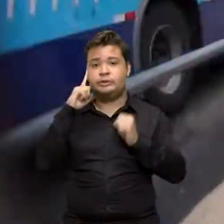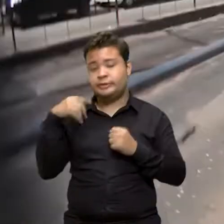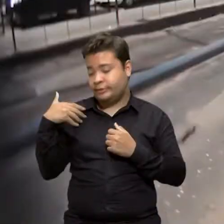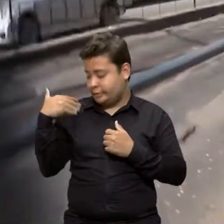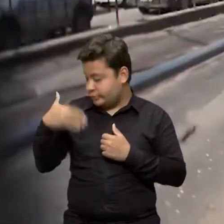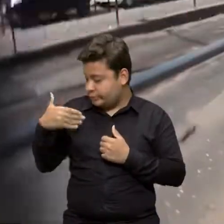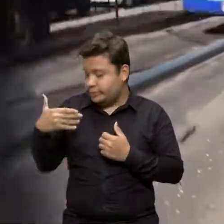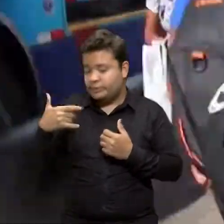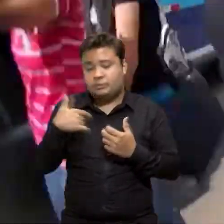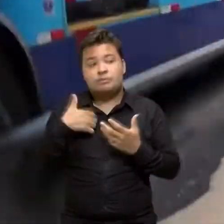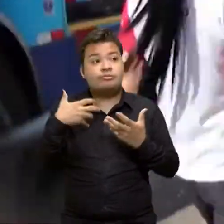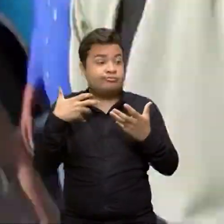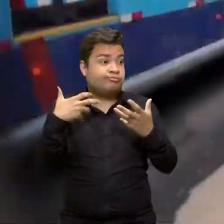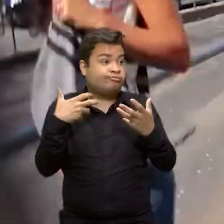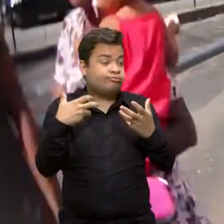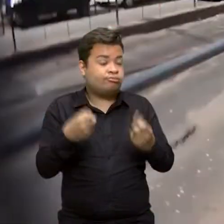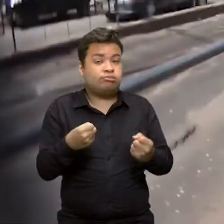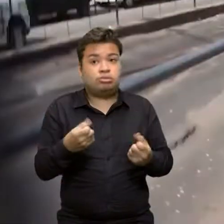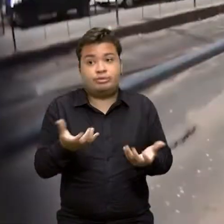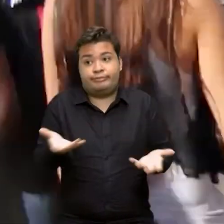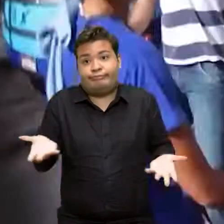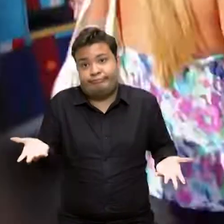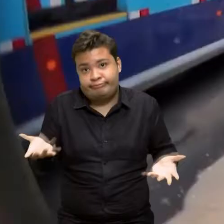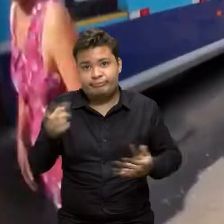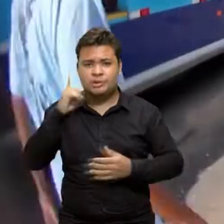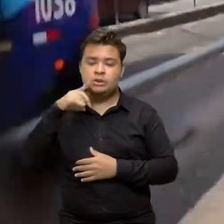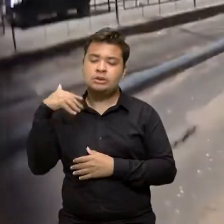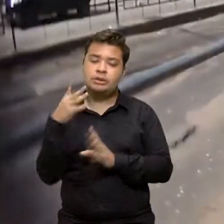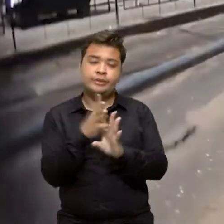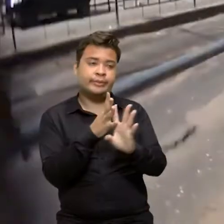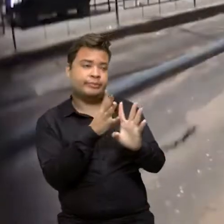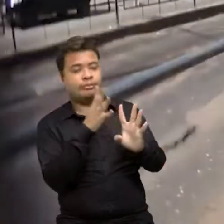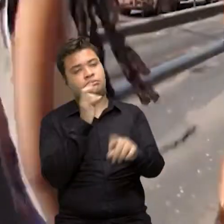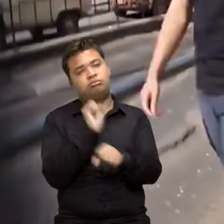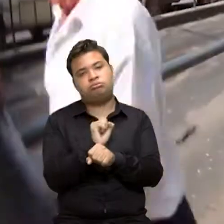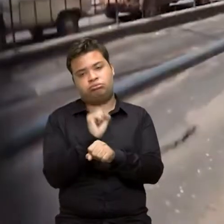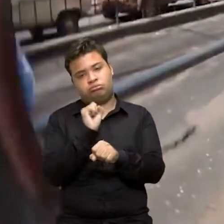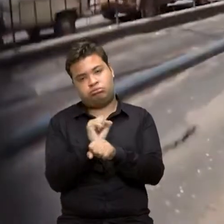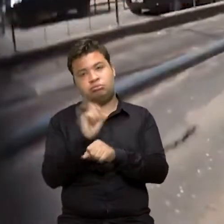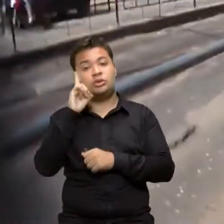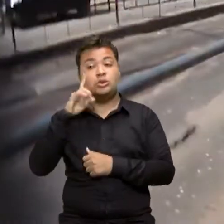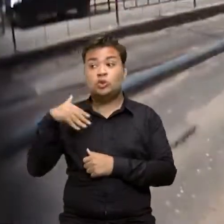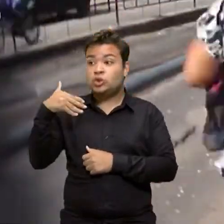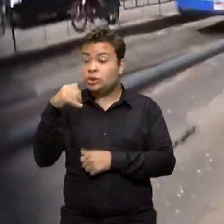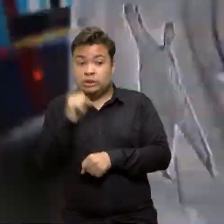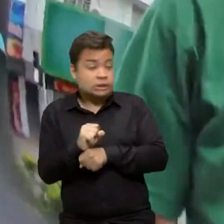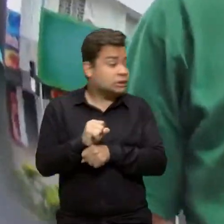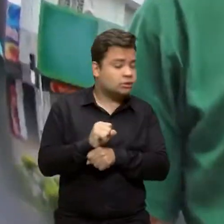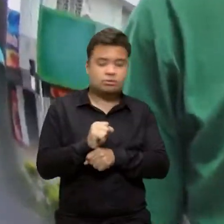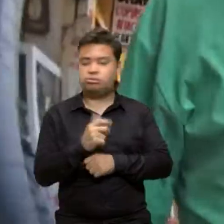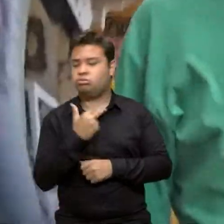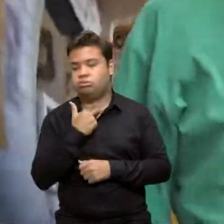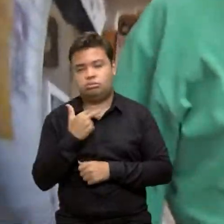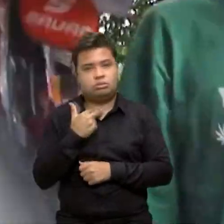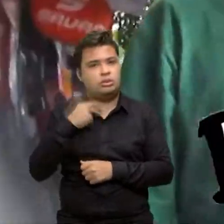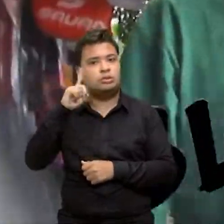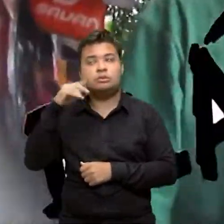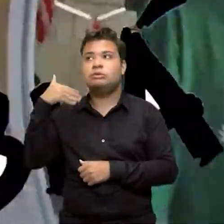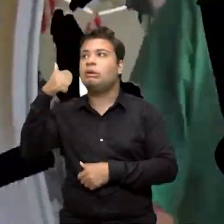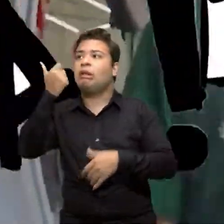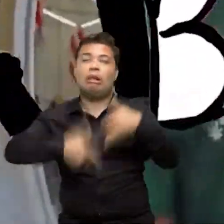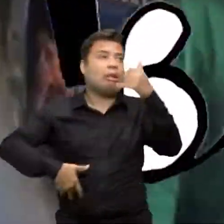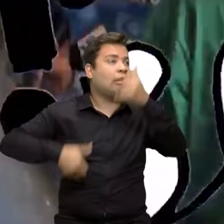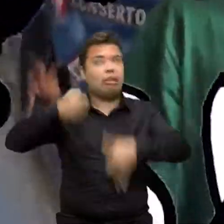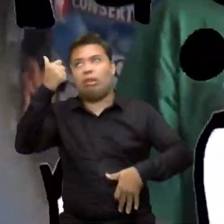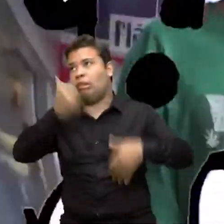aceito aceitar. Todo dia na fila esperar. Todo dia não posso parar. Todo dia blá blá blá